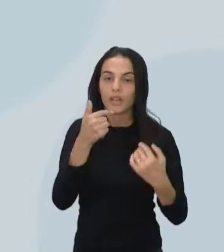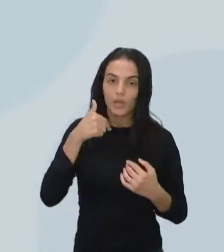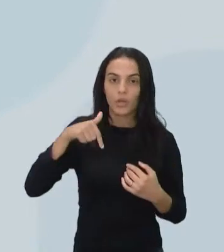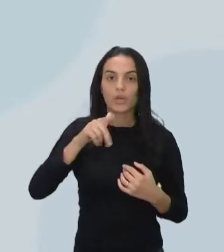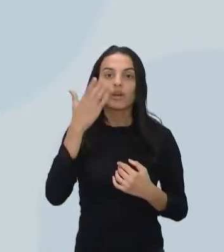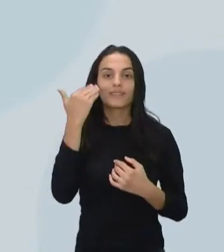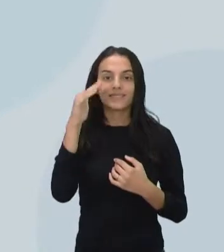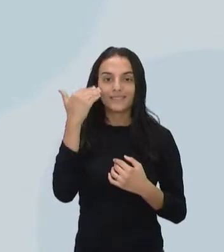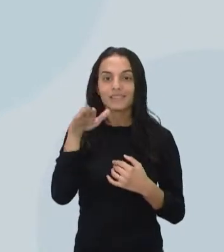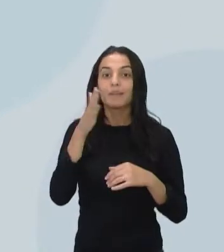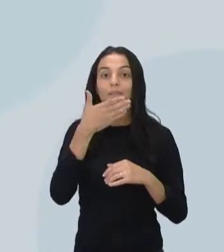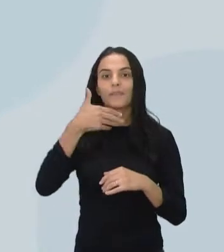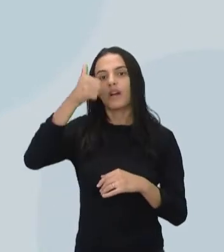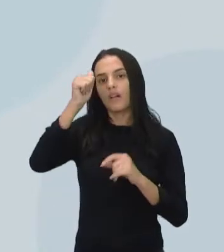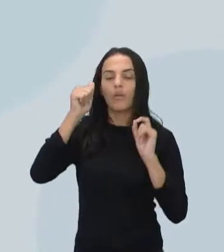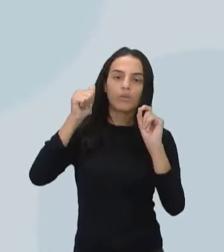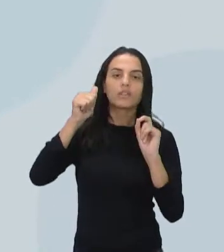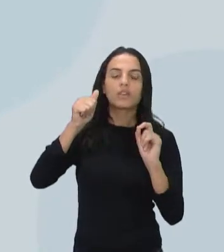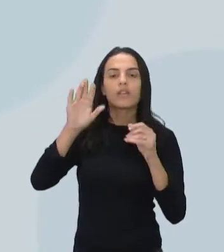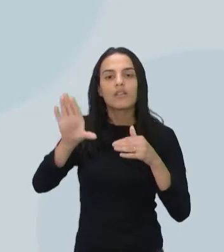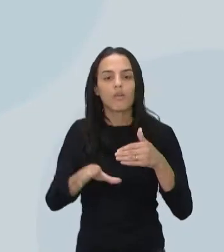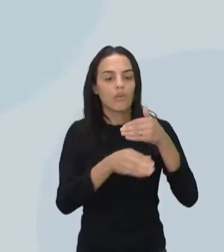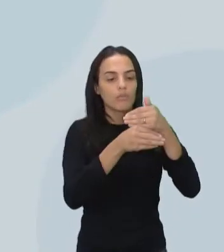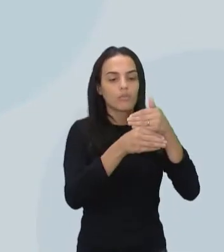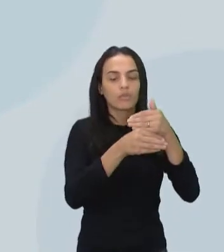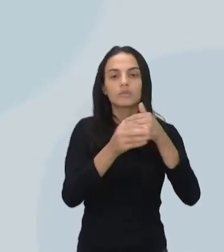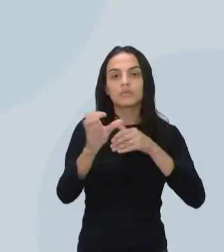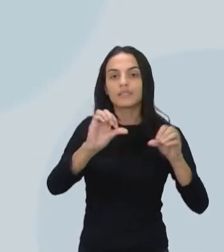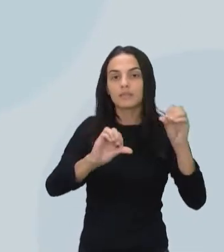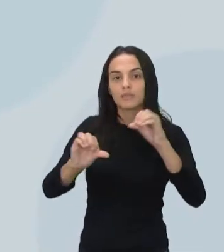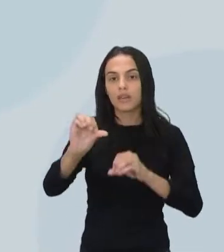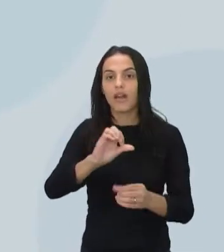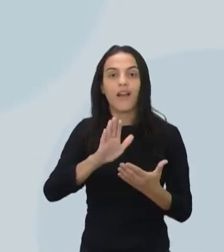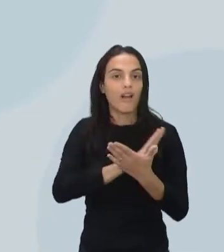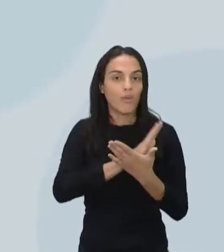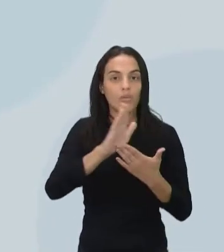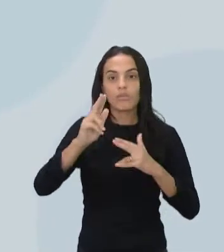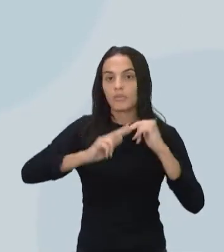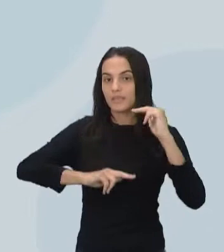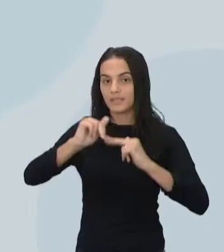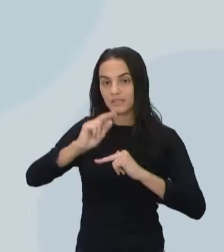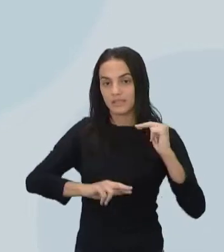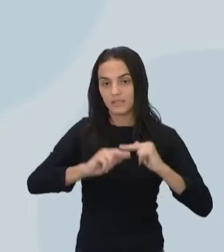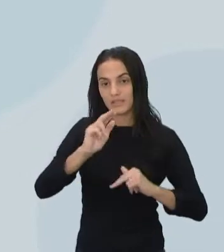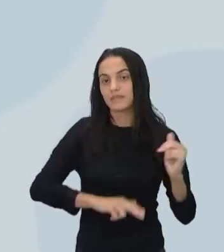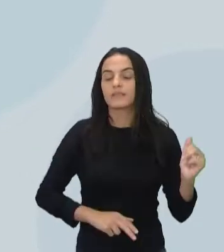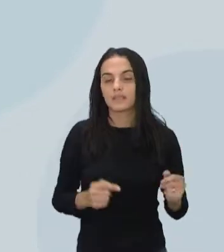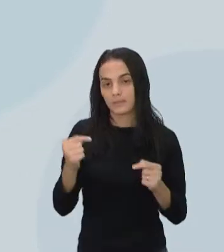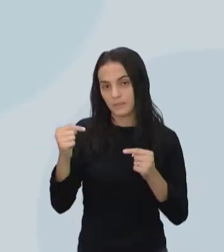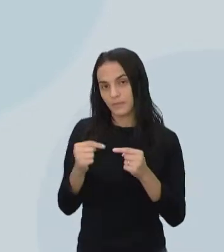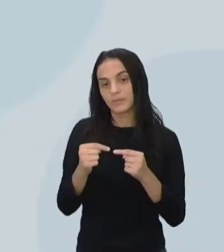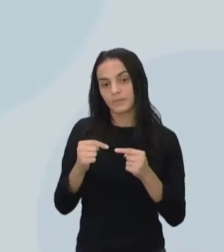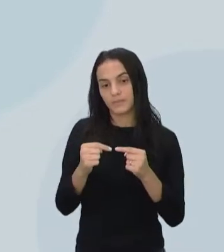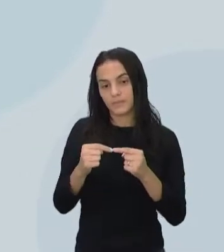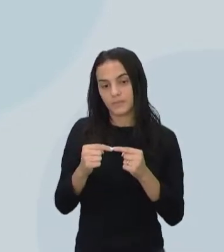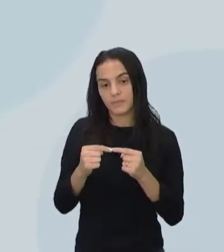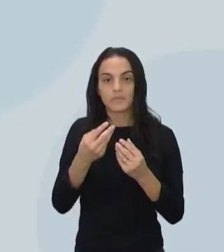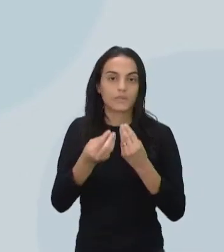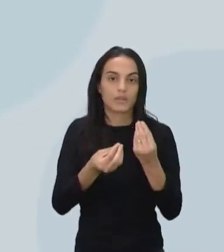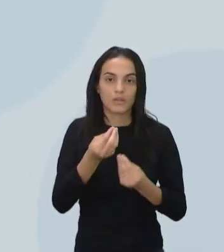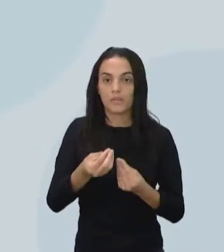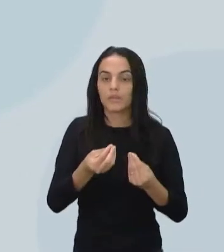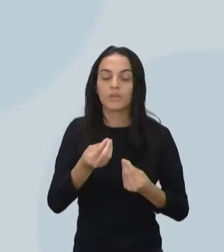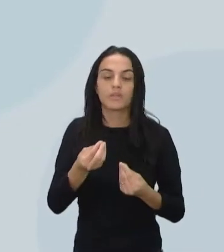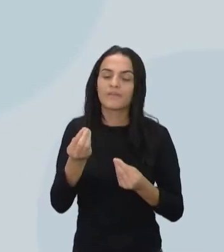nós entendermos do que é composto quimicamente alguns materiais elencados como